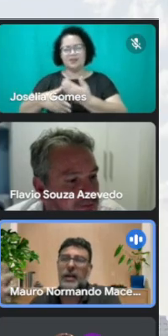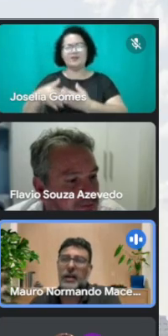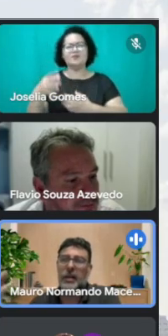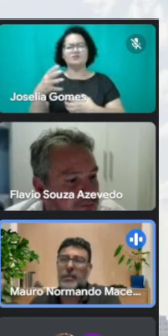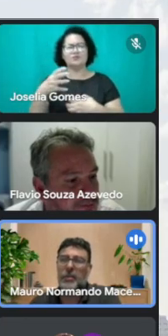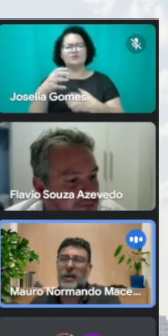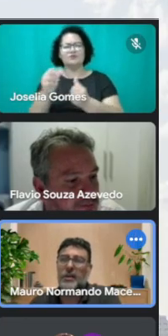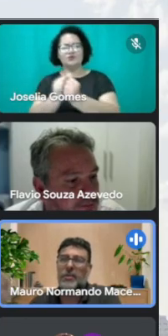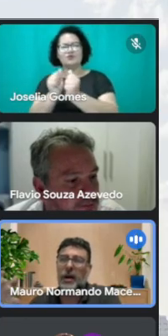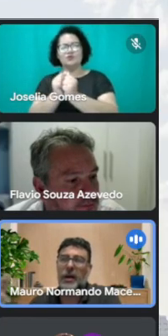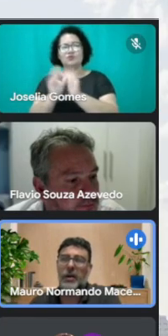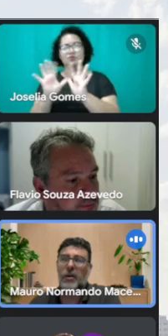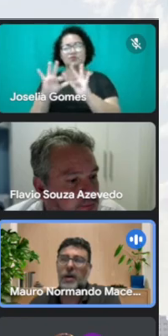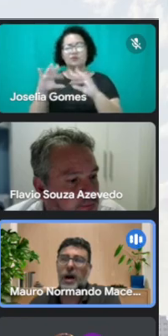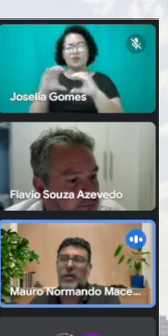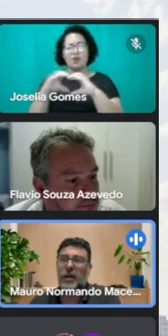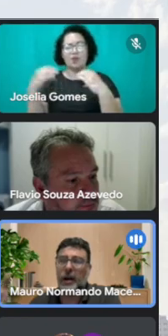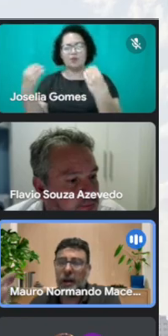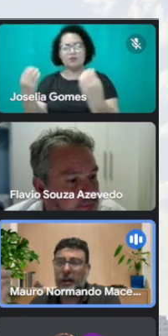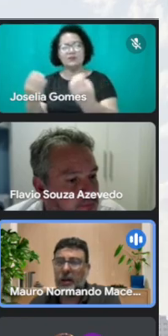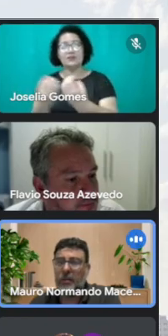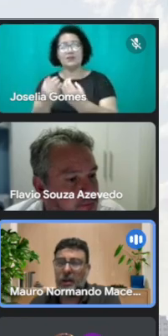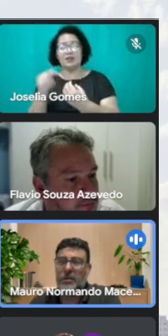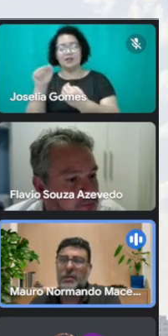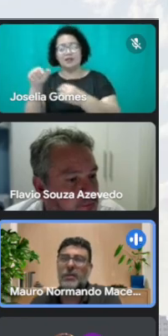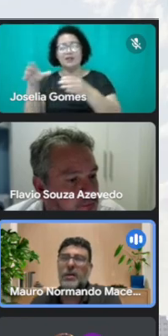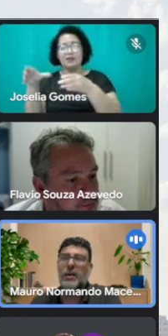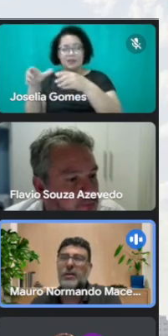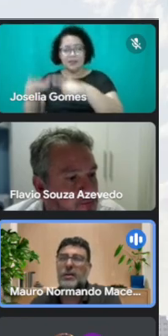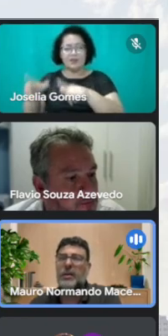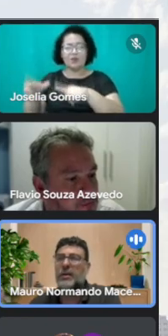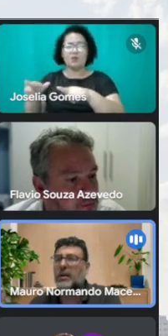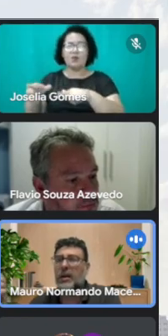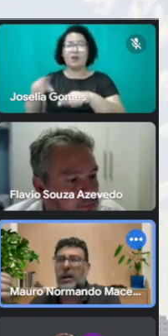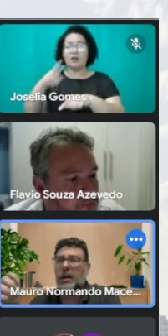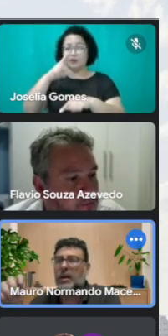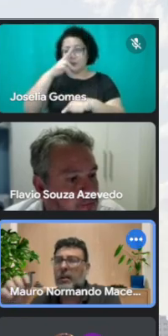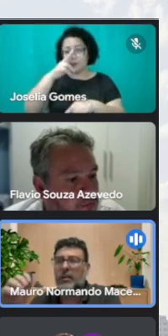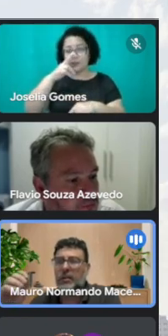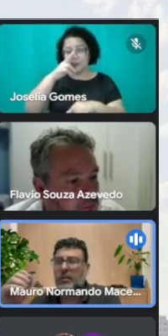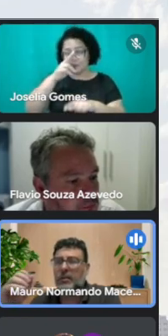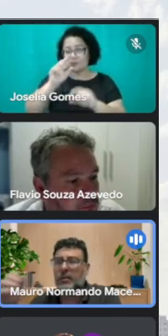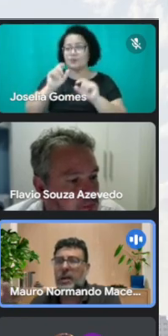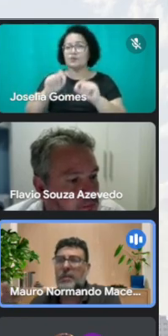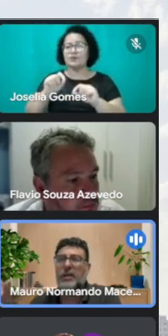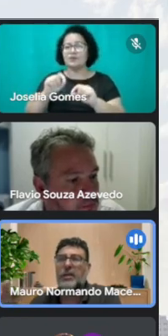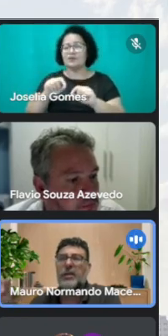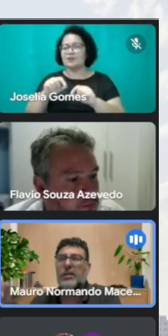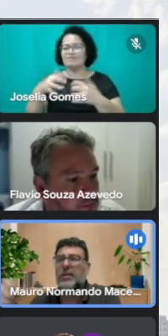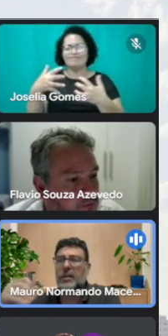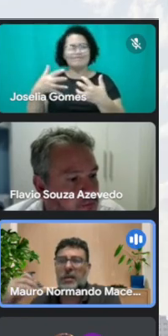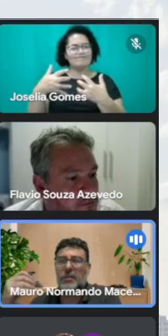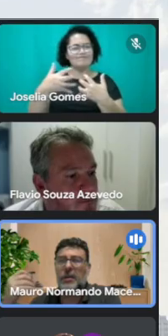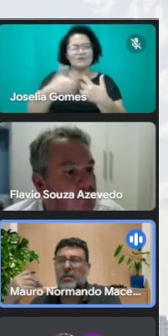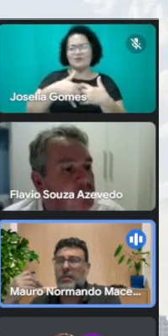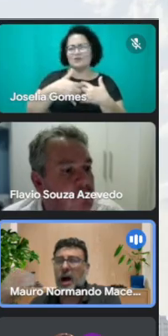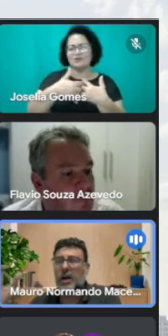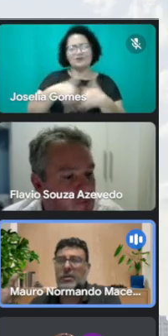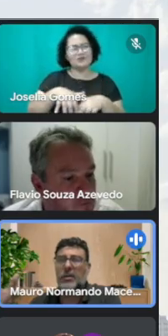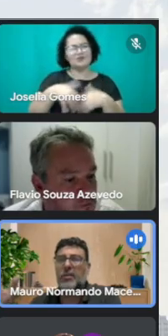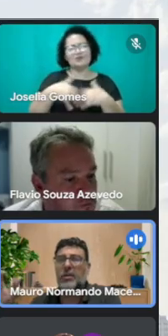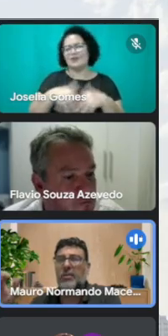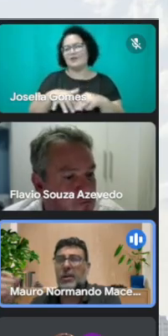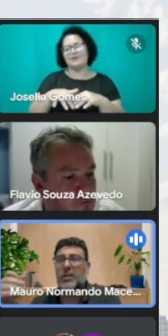identidade da população com aquele local, ele tem um risco muito grande de não ser mantido, de ser somente